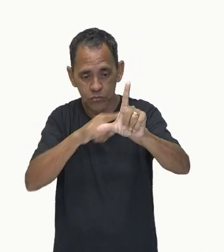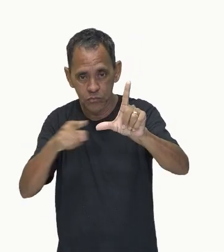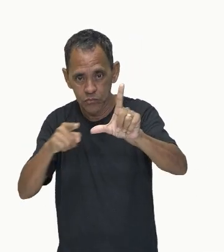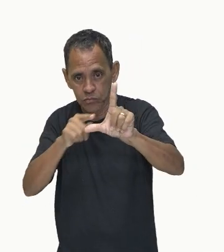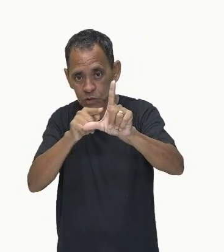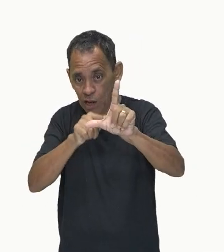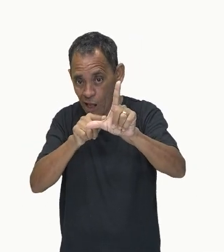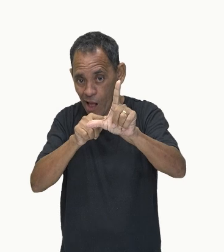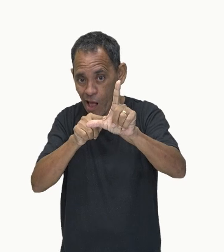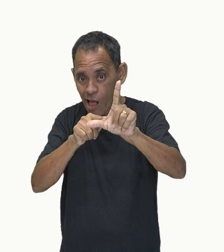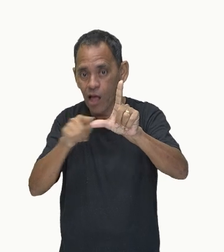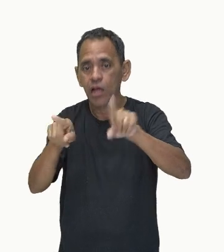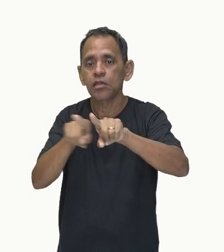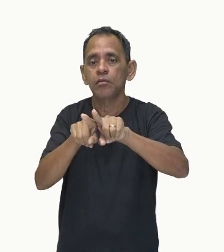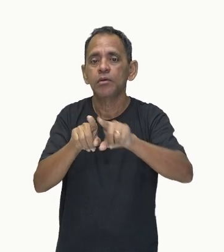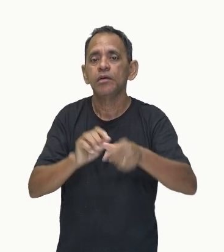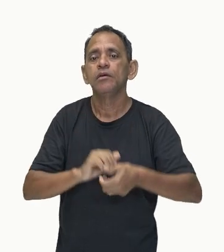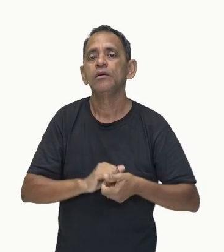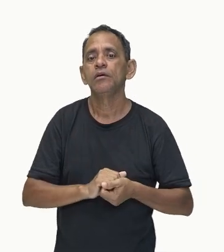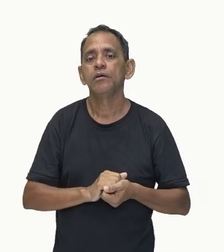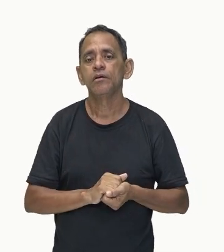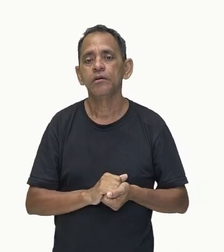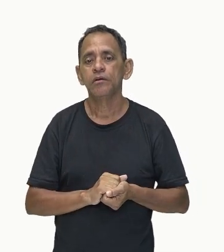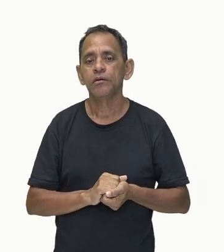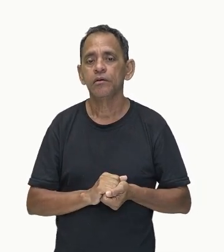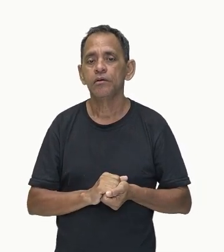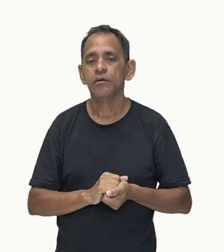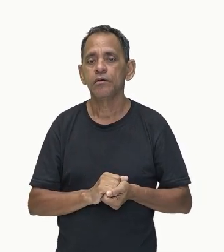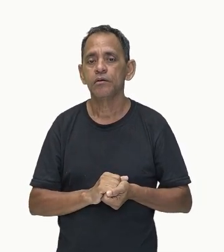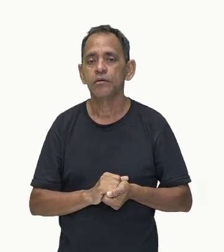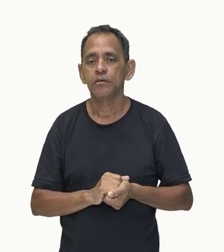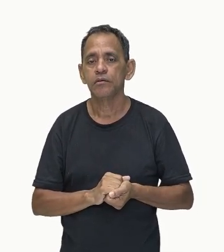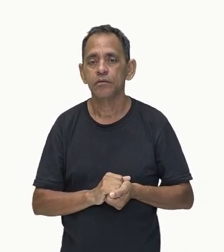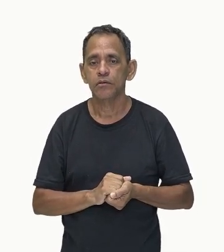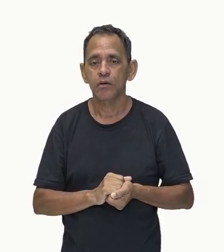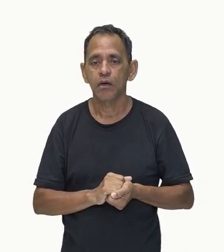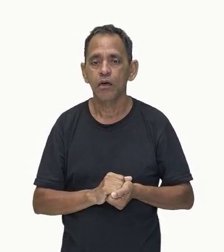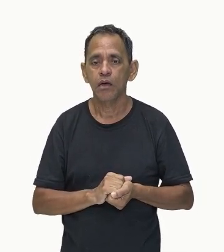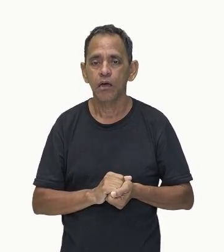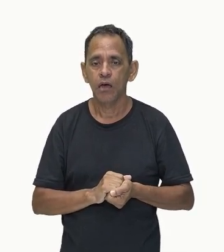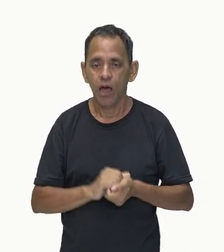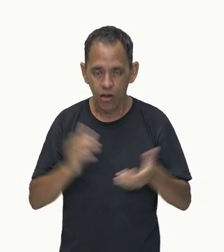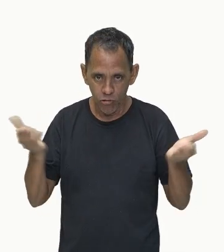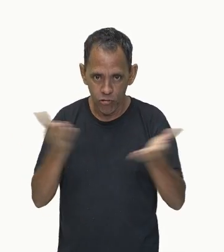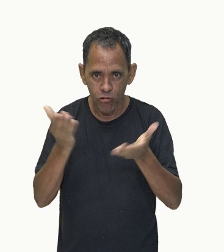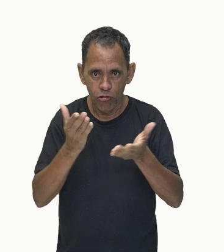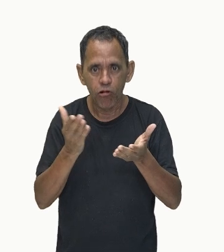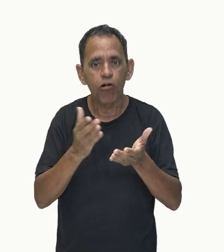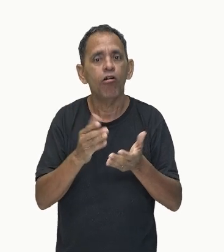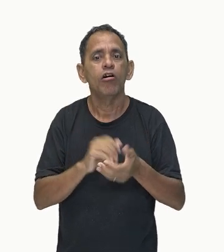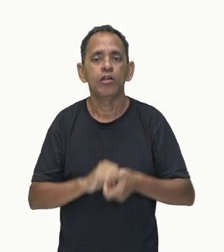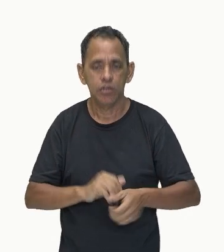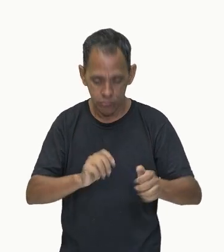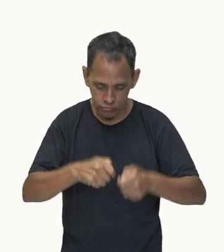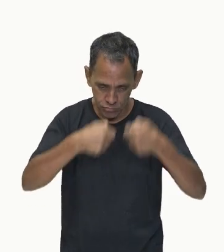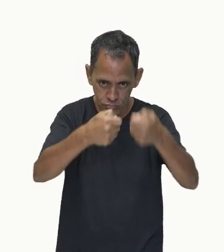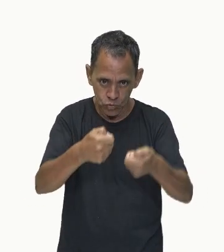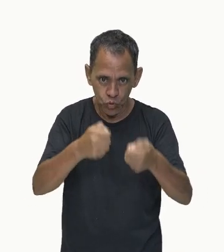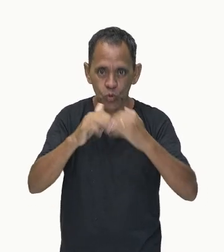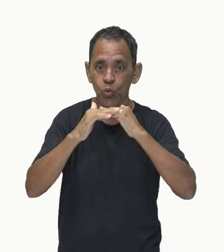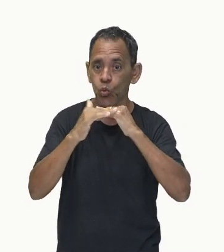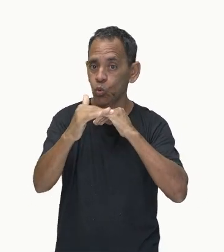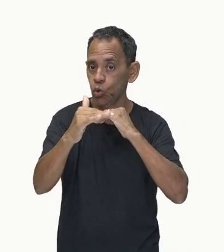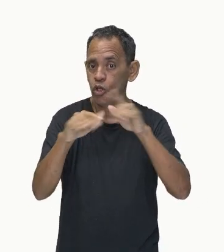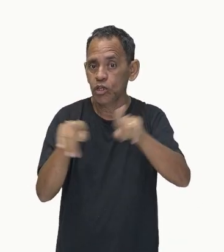Então olha aqui agora como é que é o trabalho para uma força constante, mas que não é paralela ao deslocamento. Força